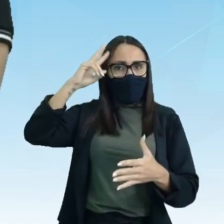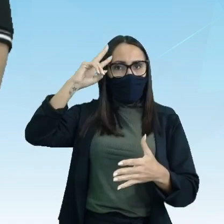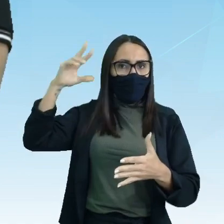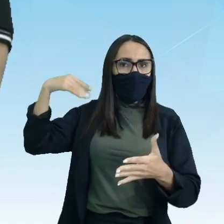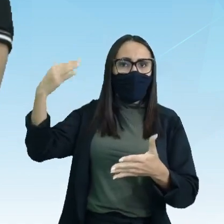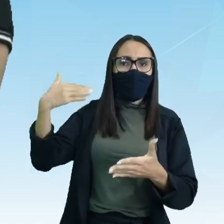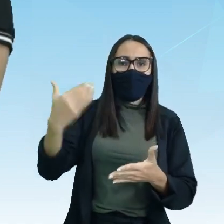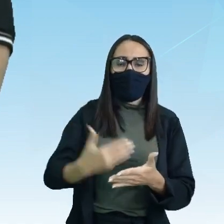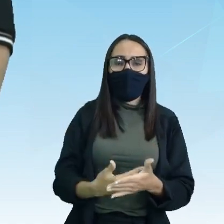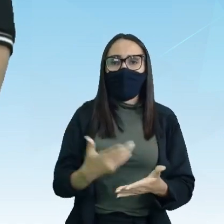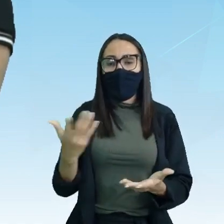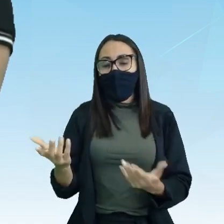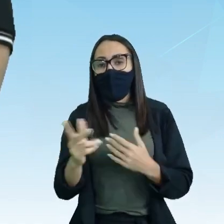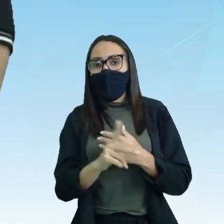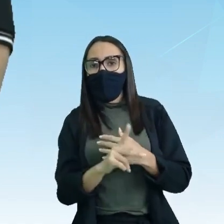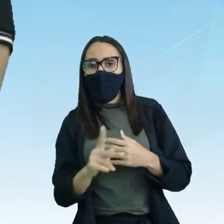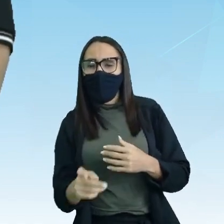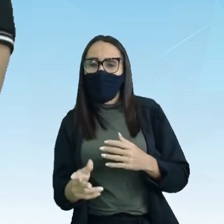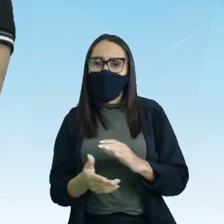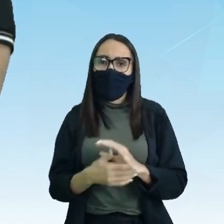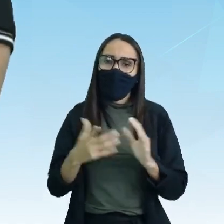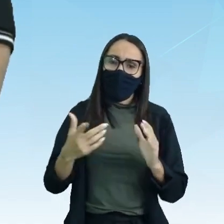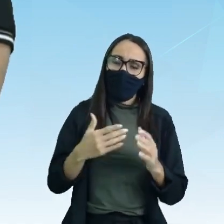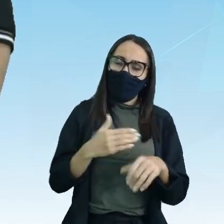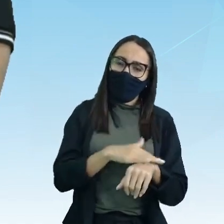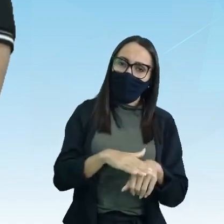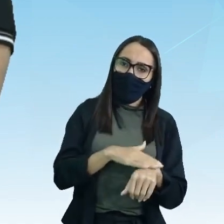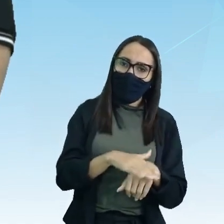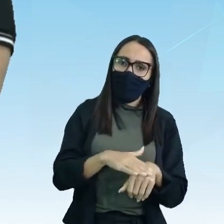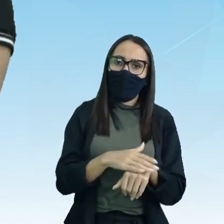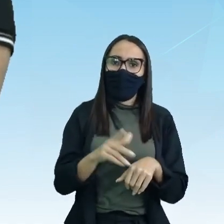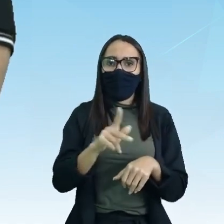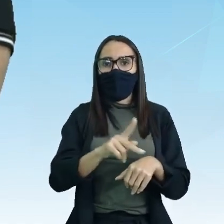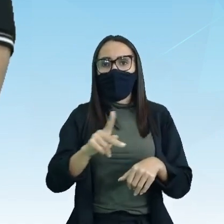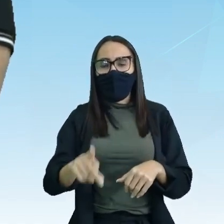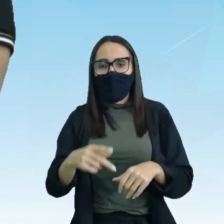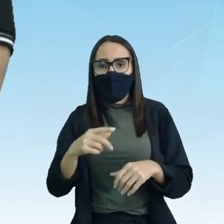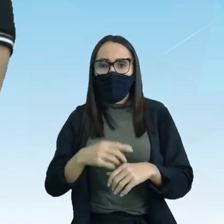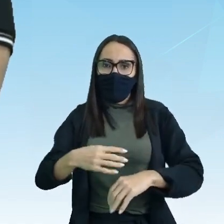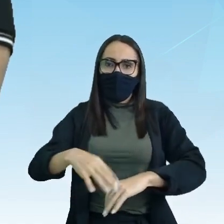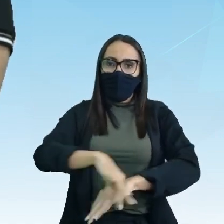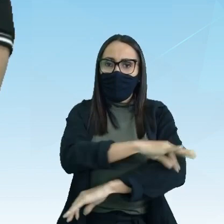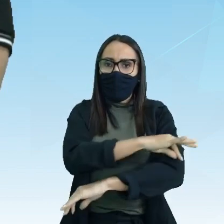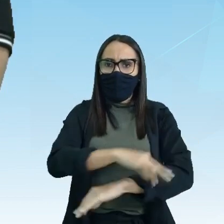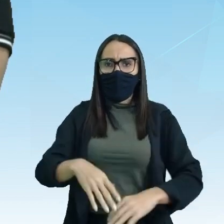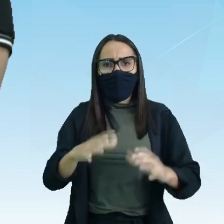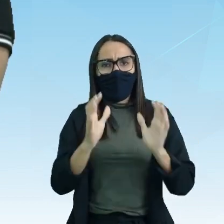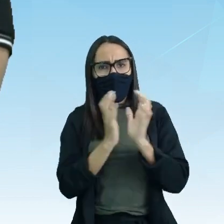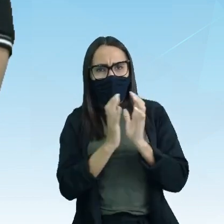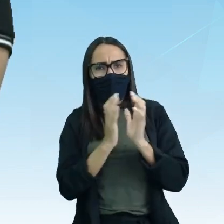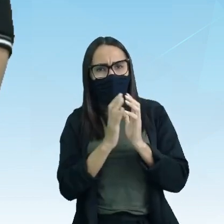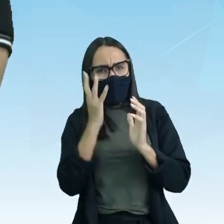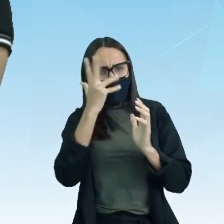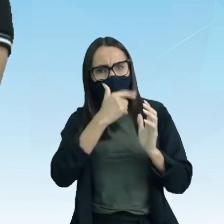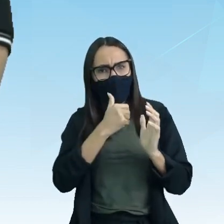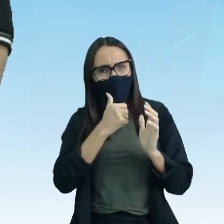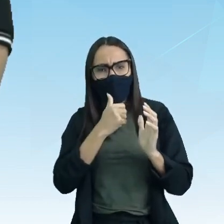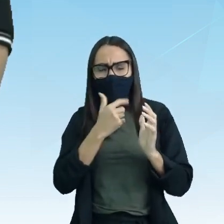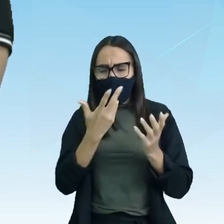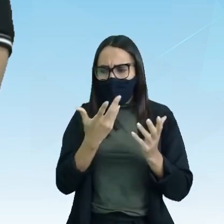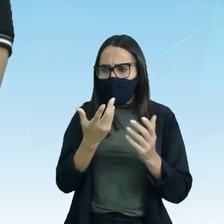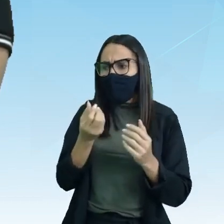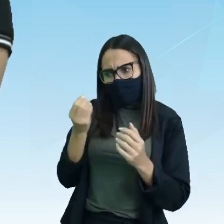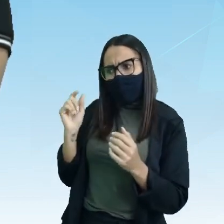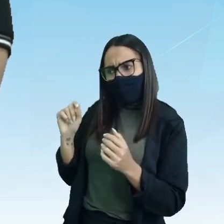vez, estudante, viu, professor? Conversando com um professor de arquitetura, eu disse assim, Recife é bonita? Ele disse, é. Como é que eu